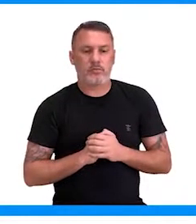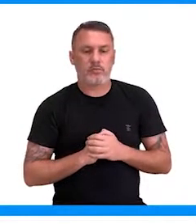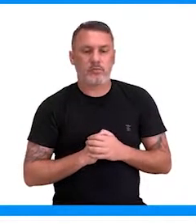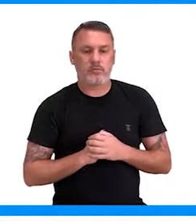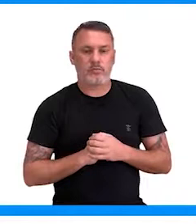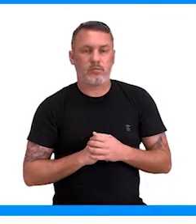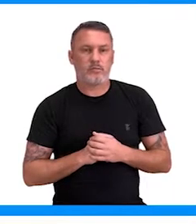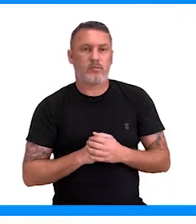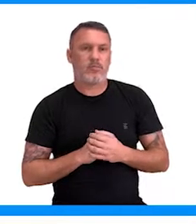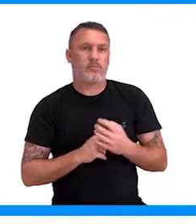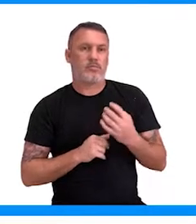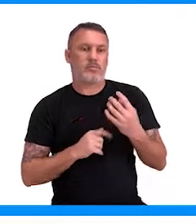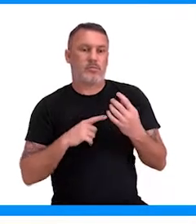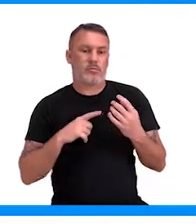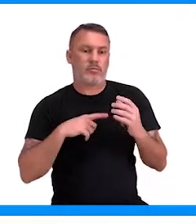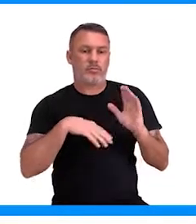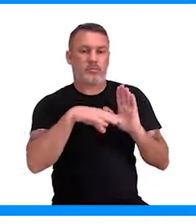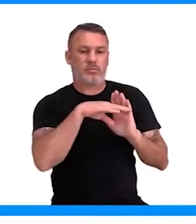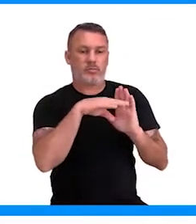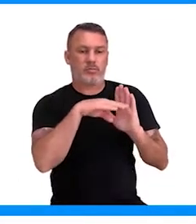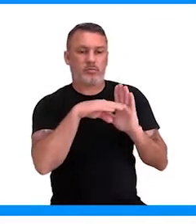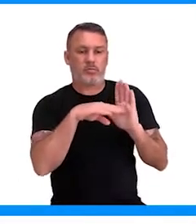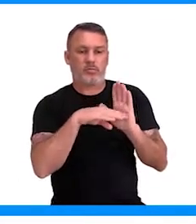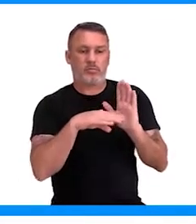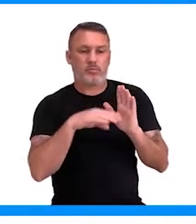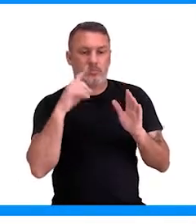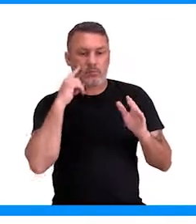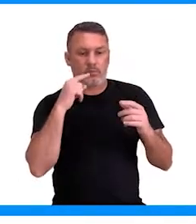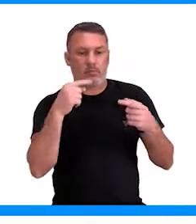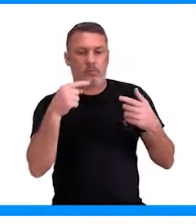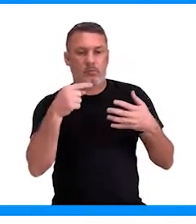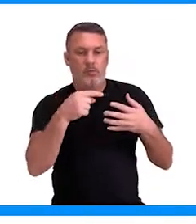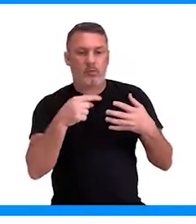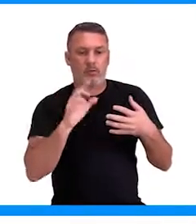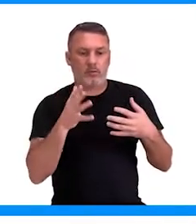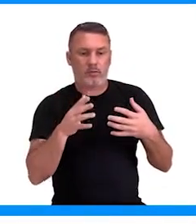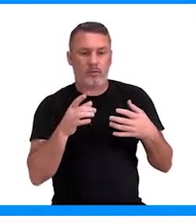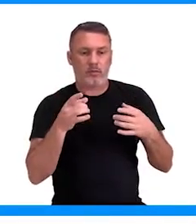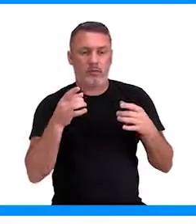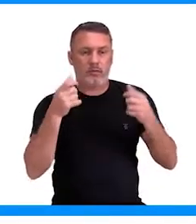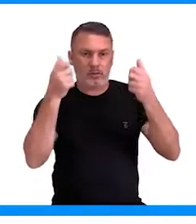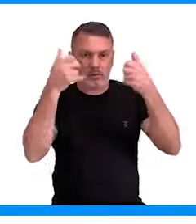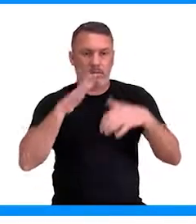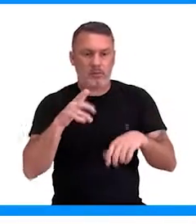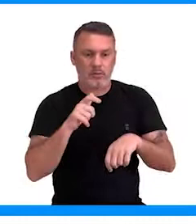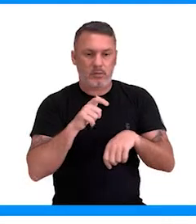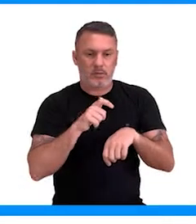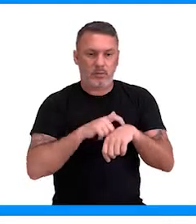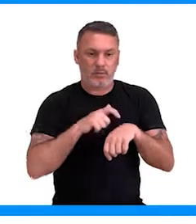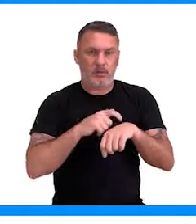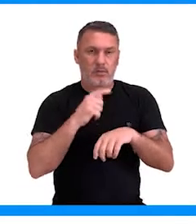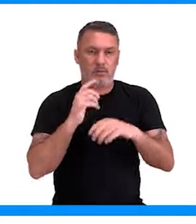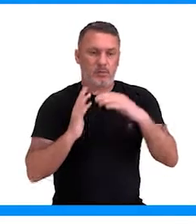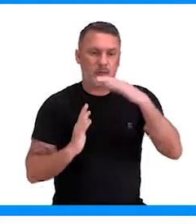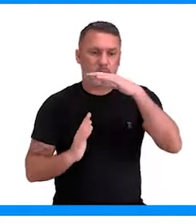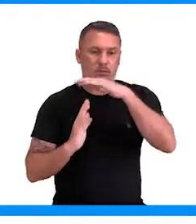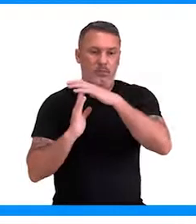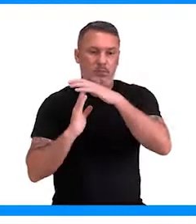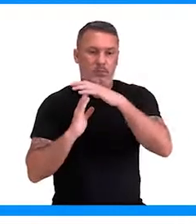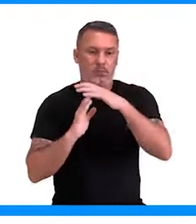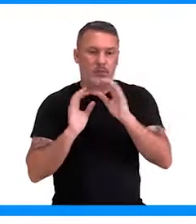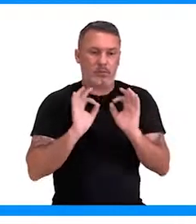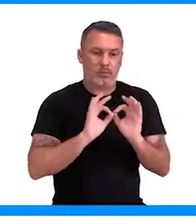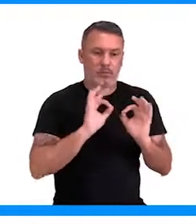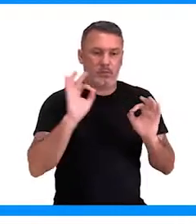Então, os parâmetros que a gente já citou: tempo, altura máxima, alcance, velocidade de lançamento, ângulo de